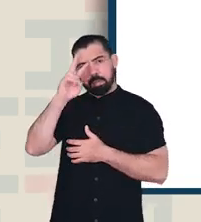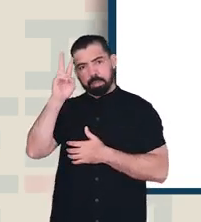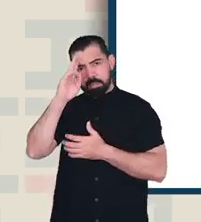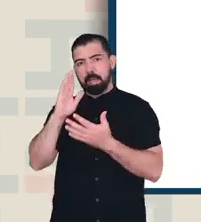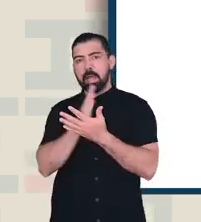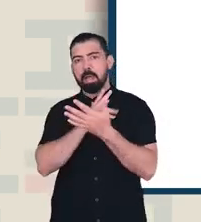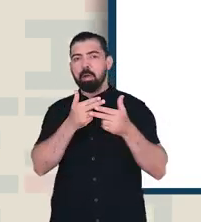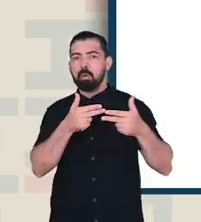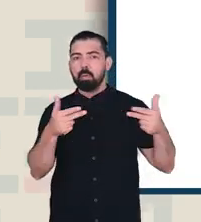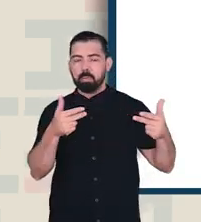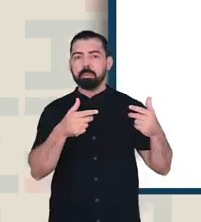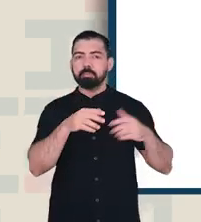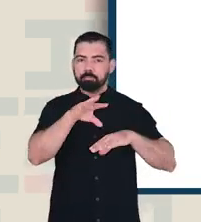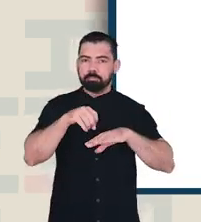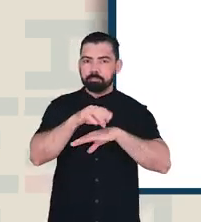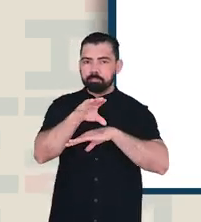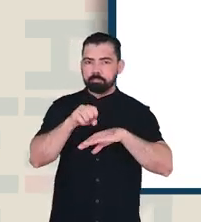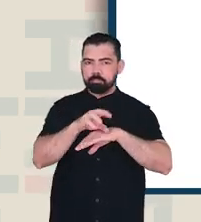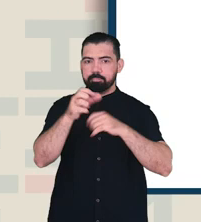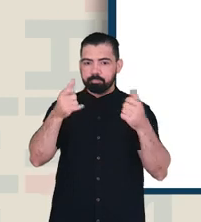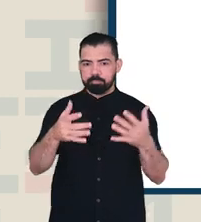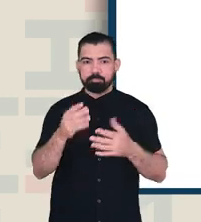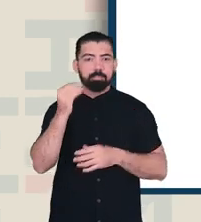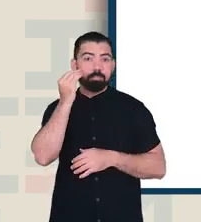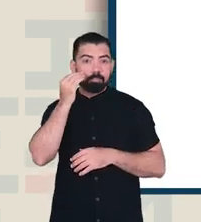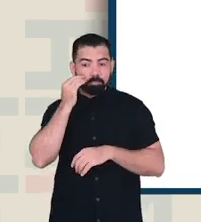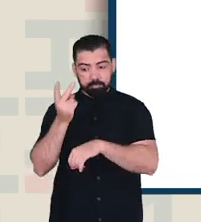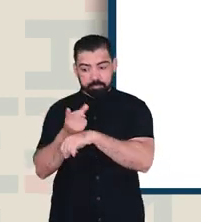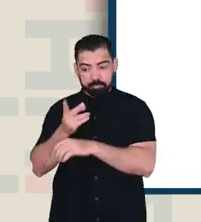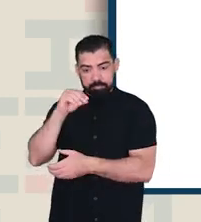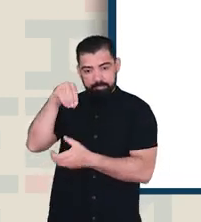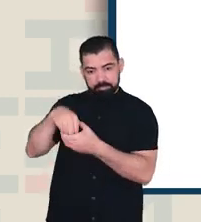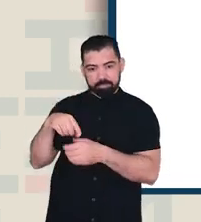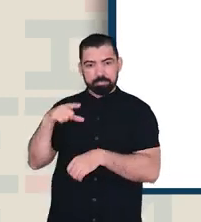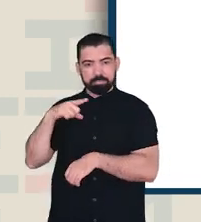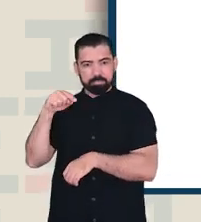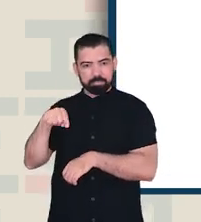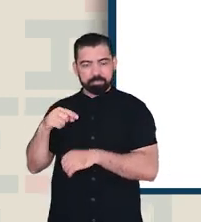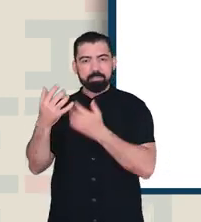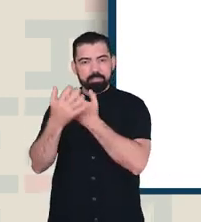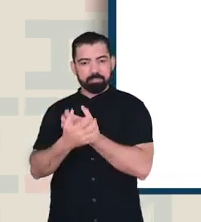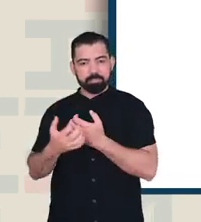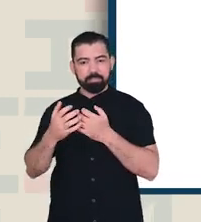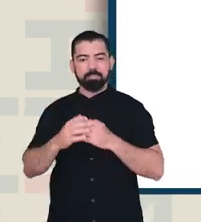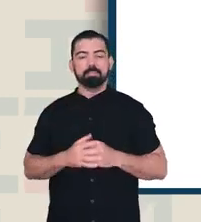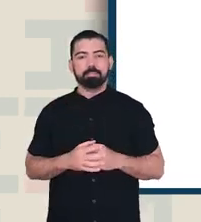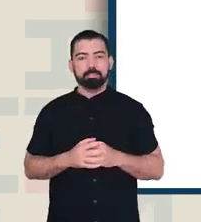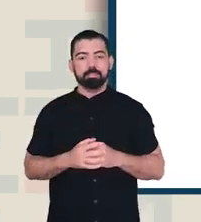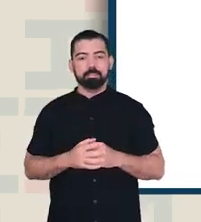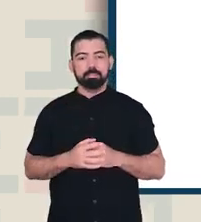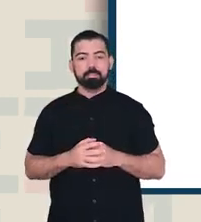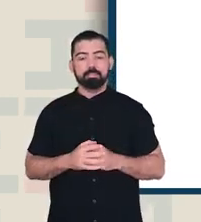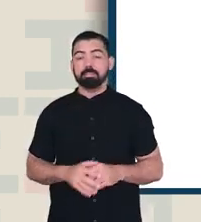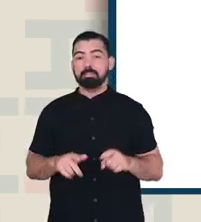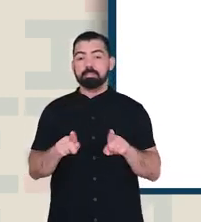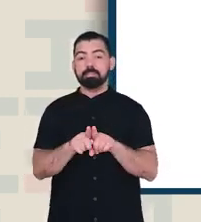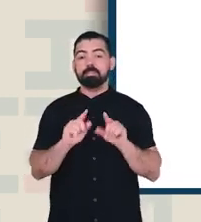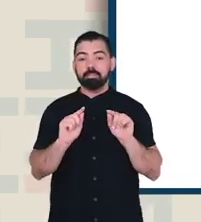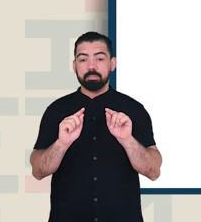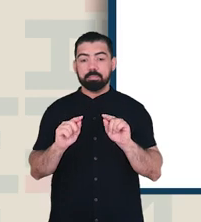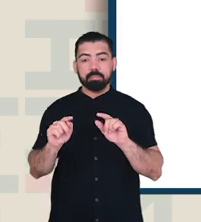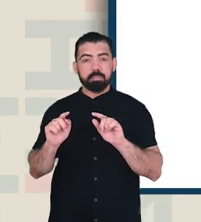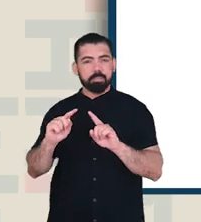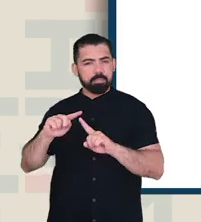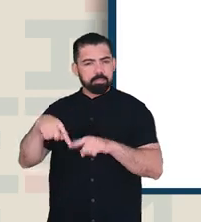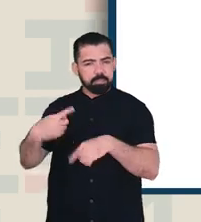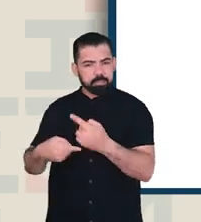algumas coisinhas que tentaremos procurar nessas músicas e